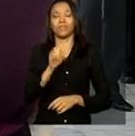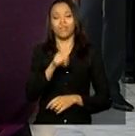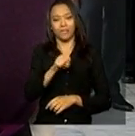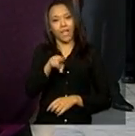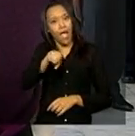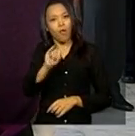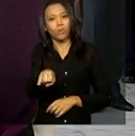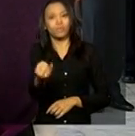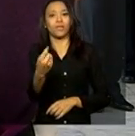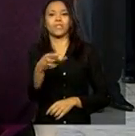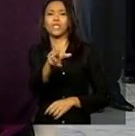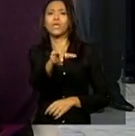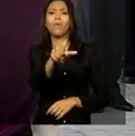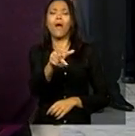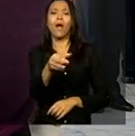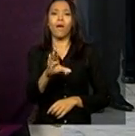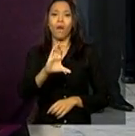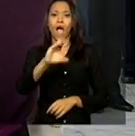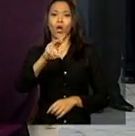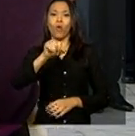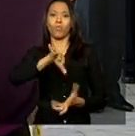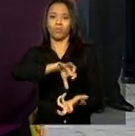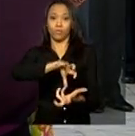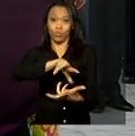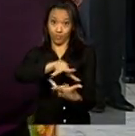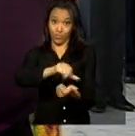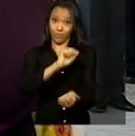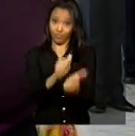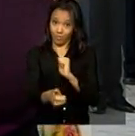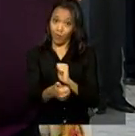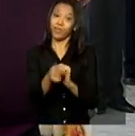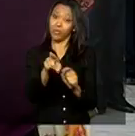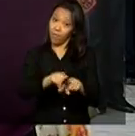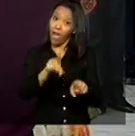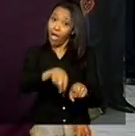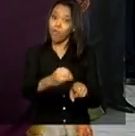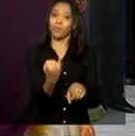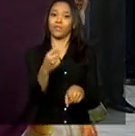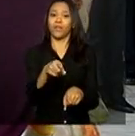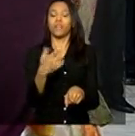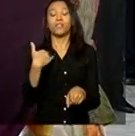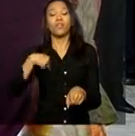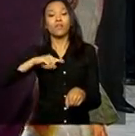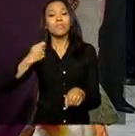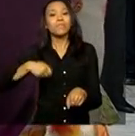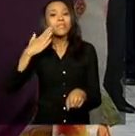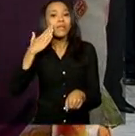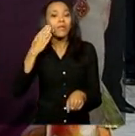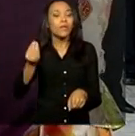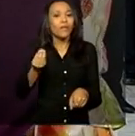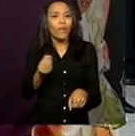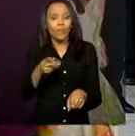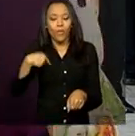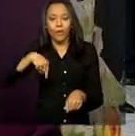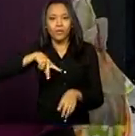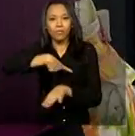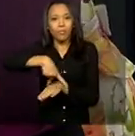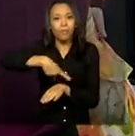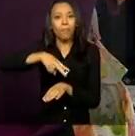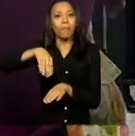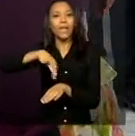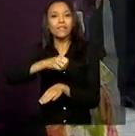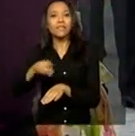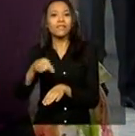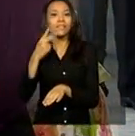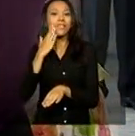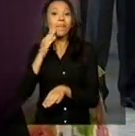oportunidade, assim como a Copa do Mundo surgiu como uma grande oportunidade, né? Basta saber se nós, como nação, teremos a capacidade de